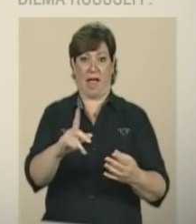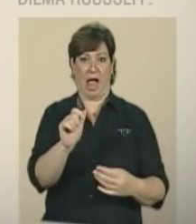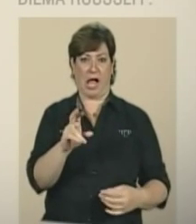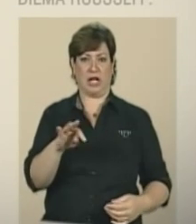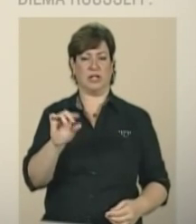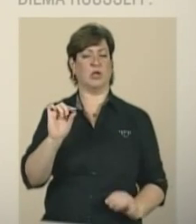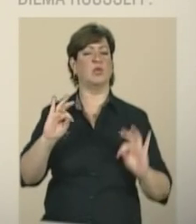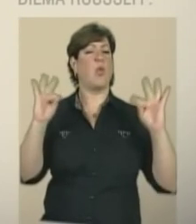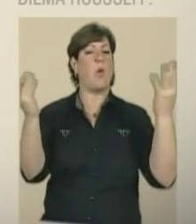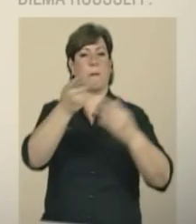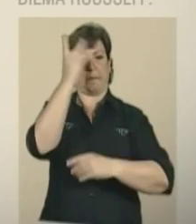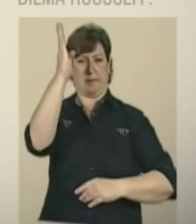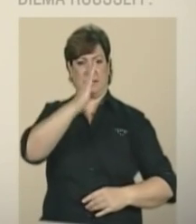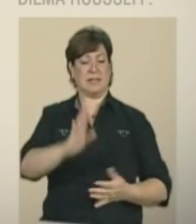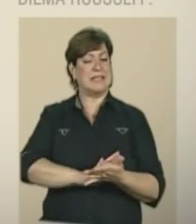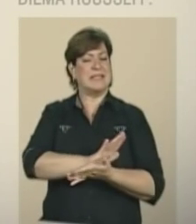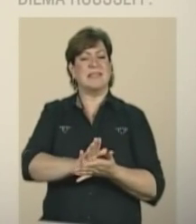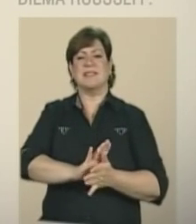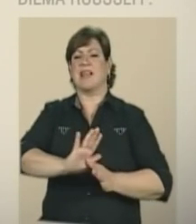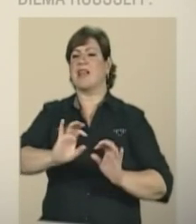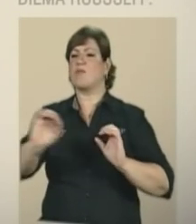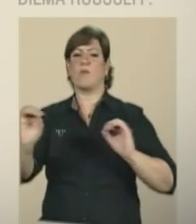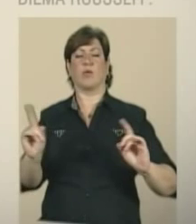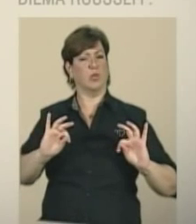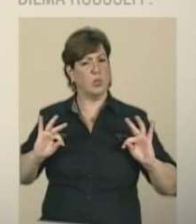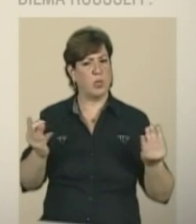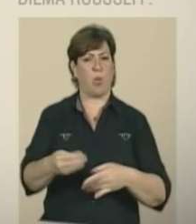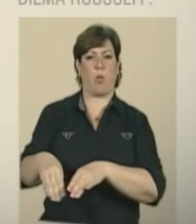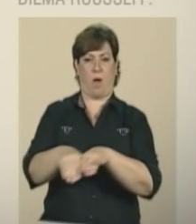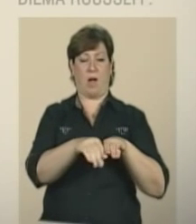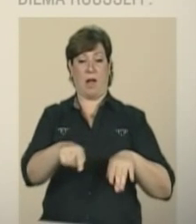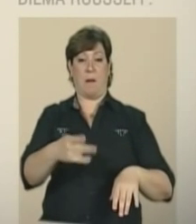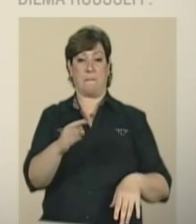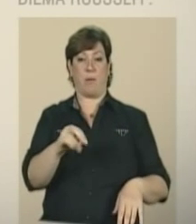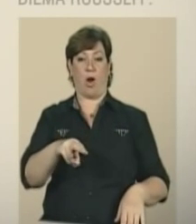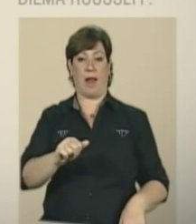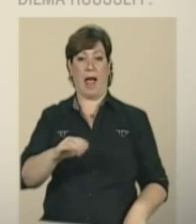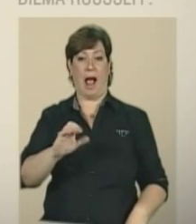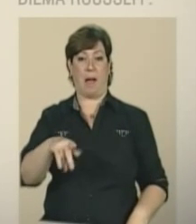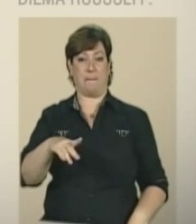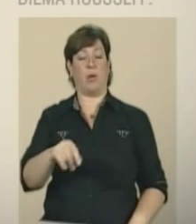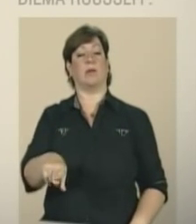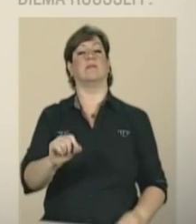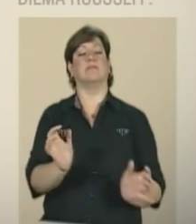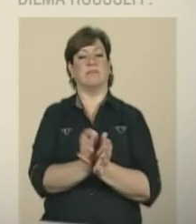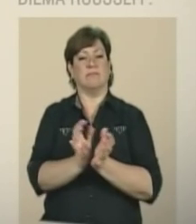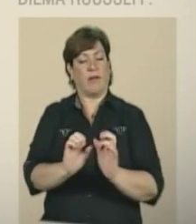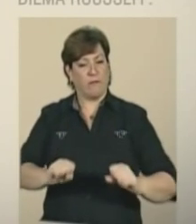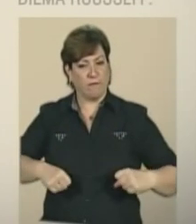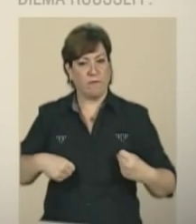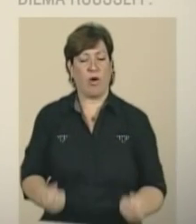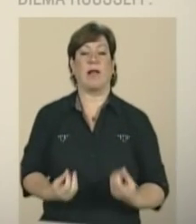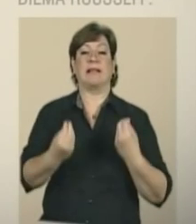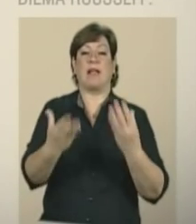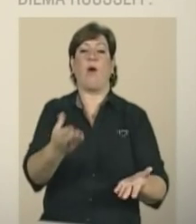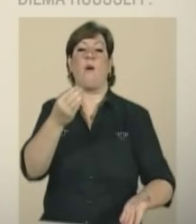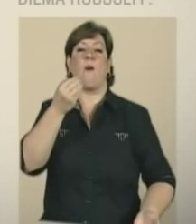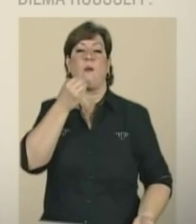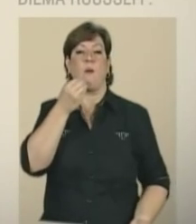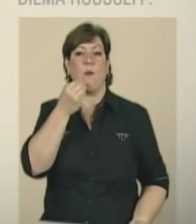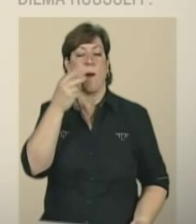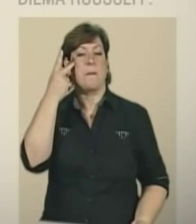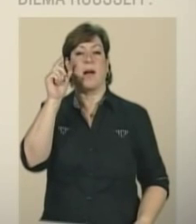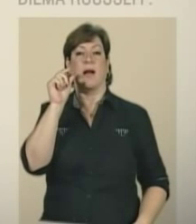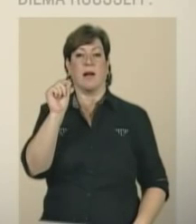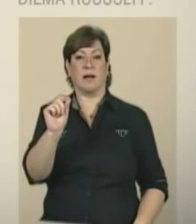a todos os brasileiros sem exceção o pronacampo ele faz parte do nosso esforço de garantir oportunidades